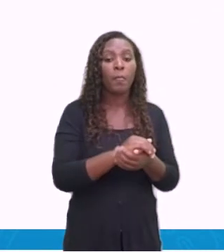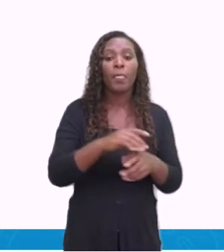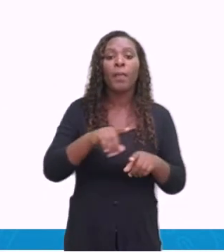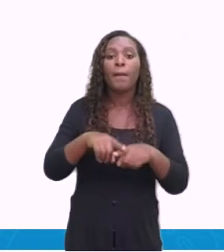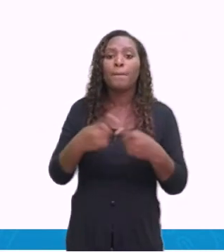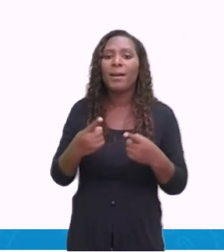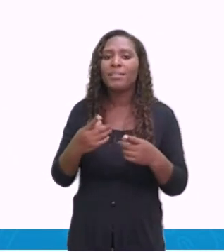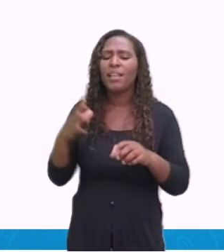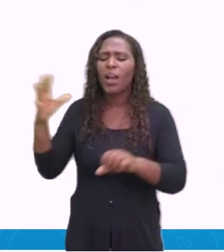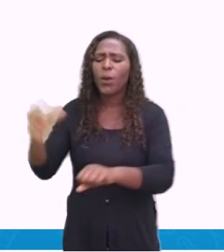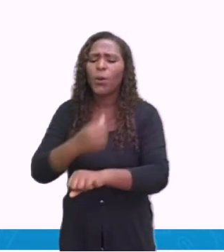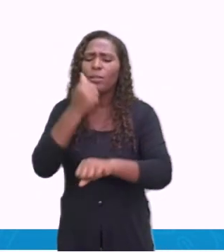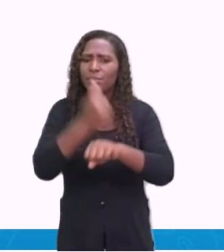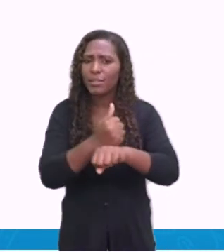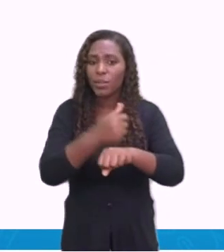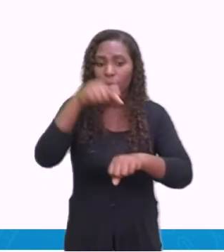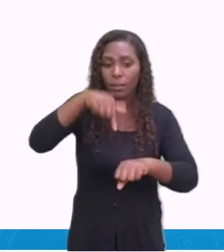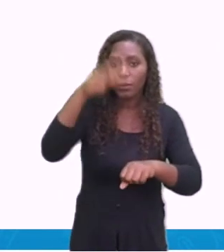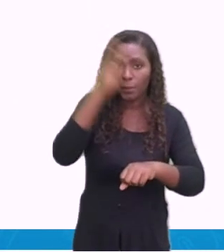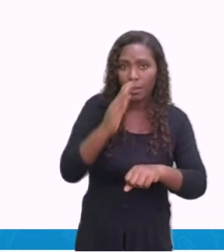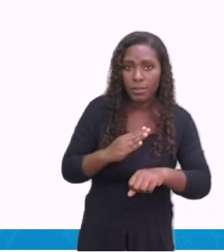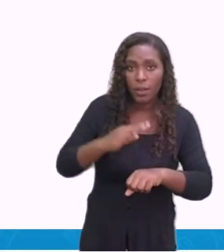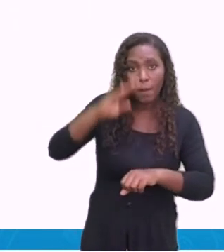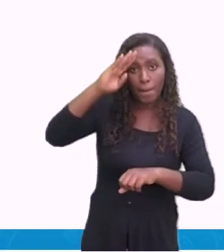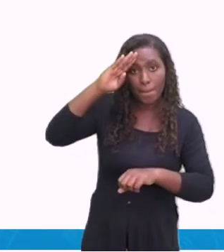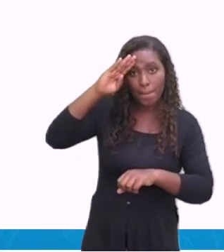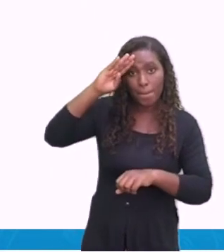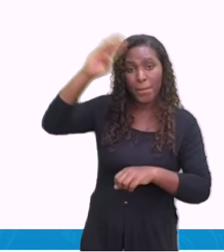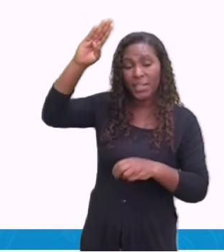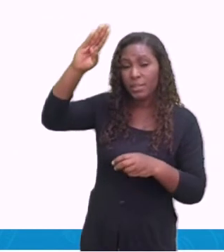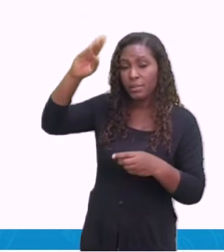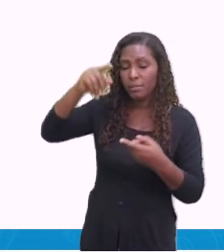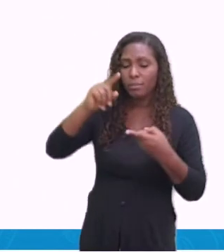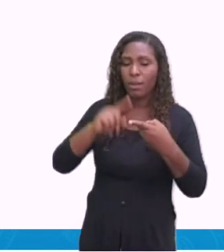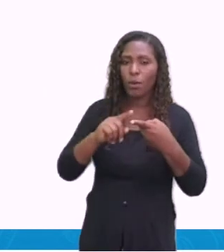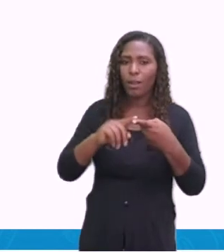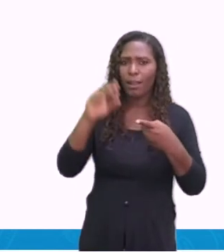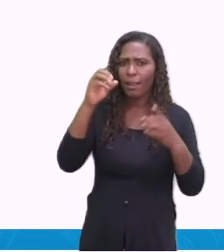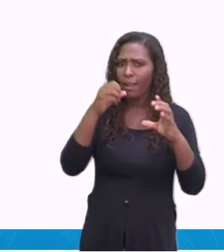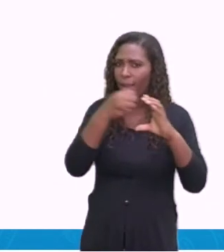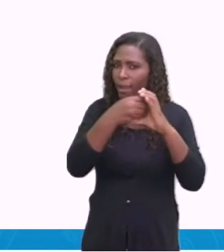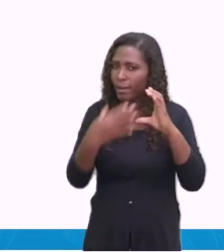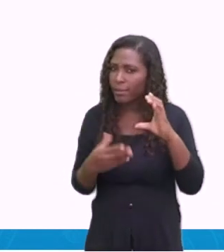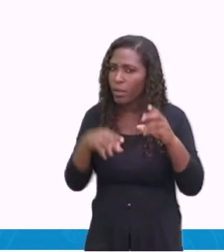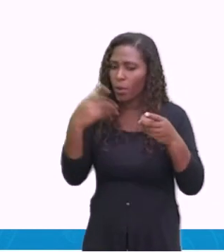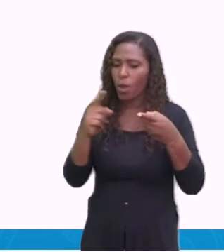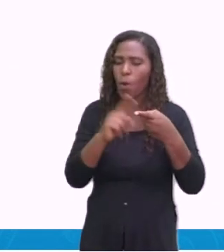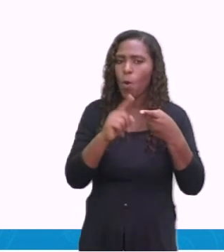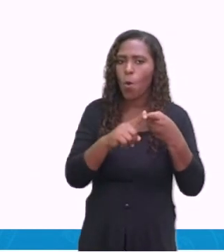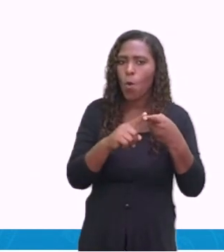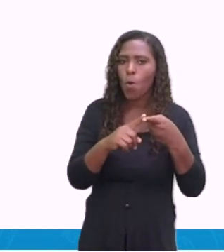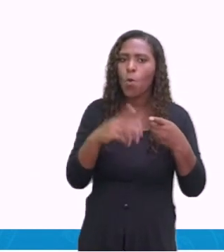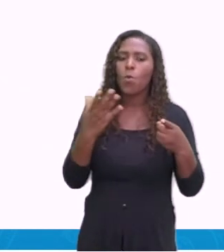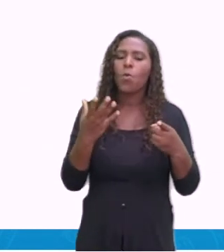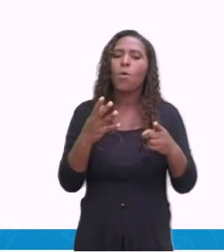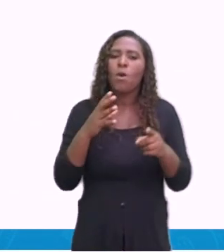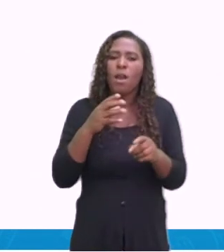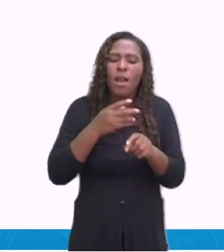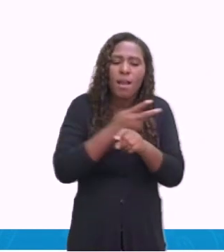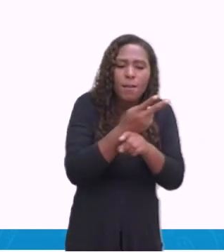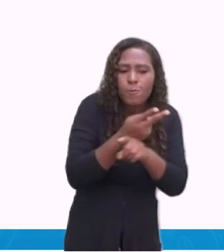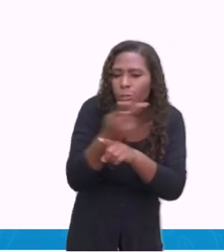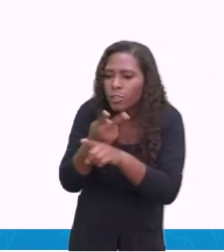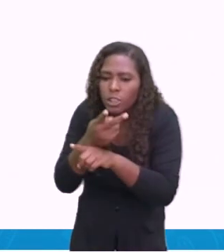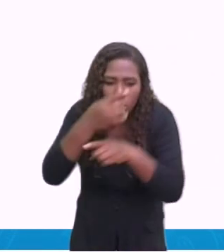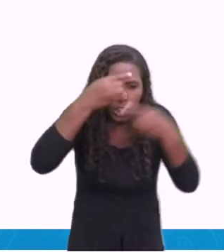características foram o civilizar, o exterminar, o explorar, o